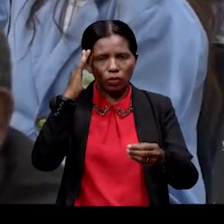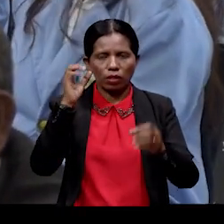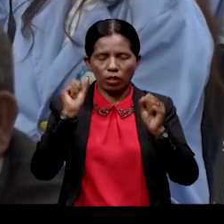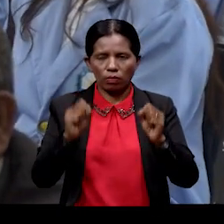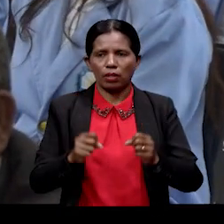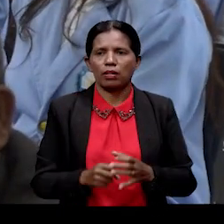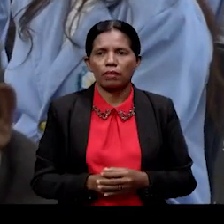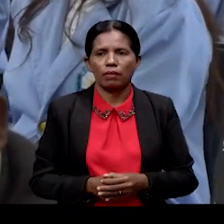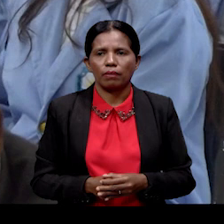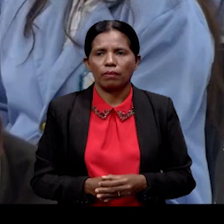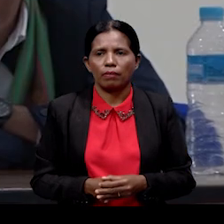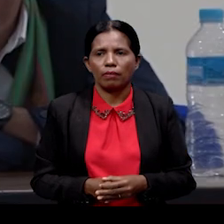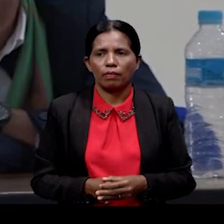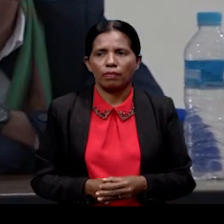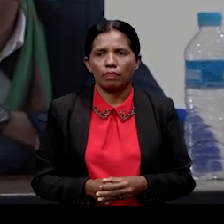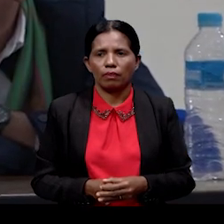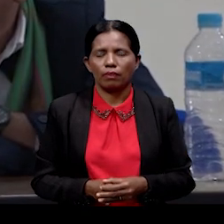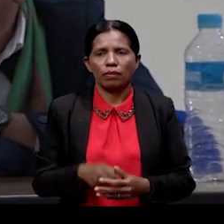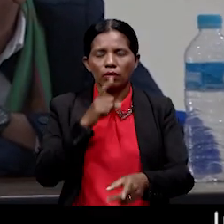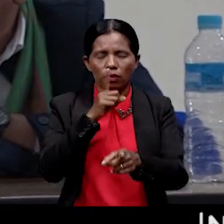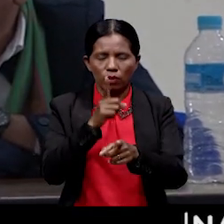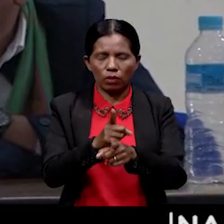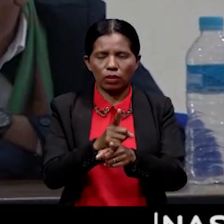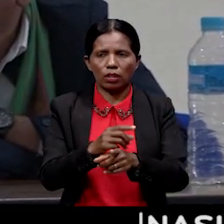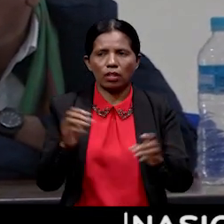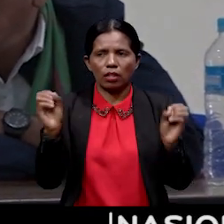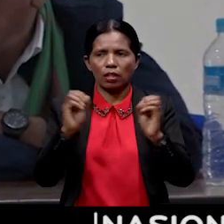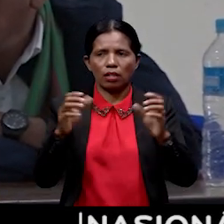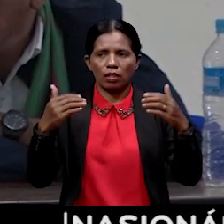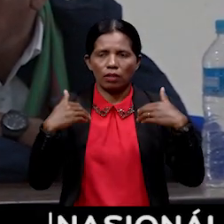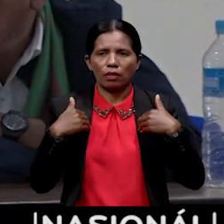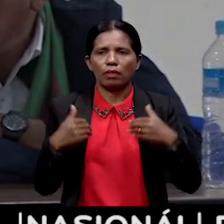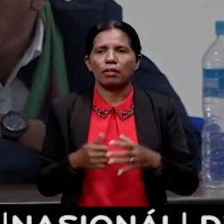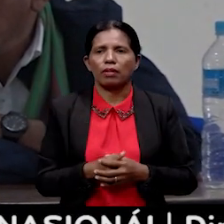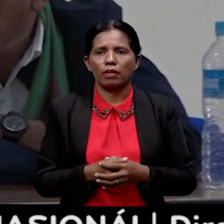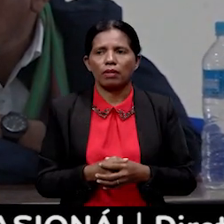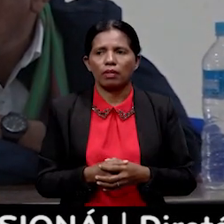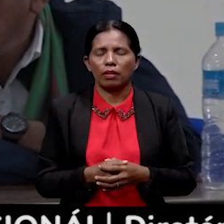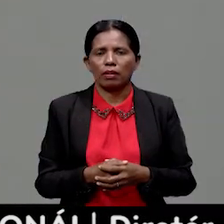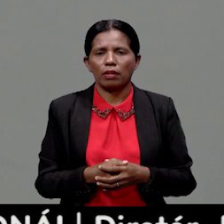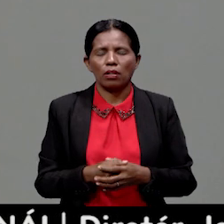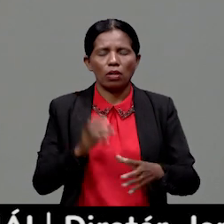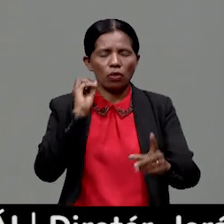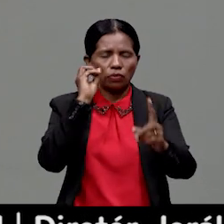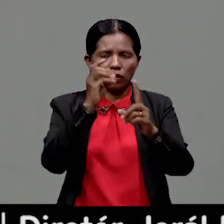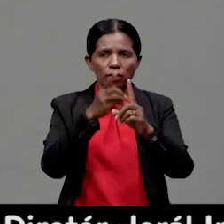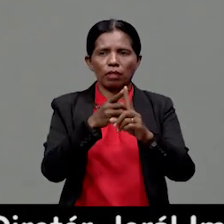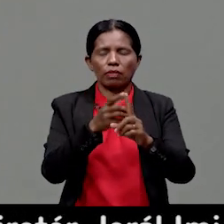já. Claro, que ela começa, que é ali, ali, ali, à noite, bolo de tipo,